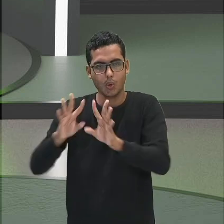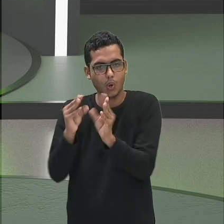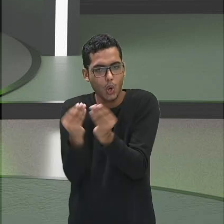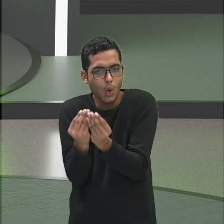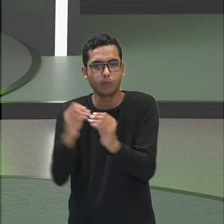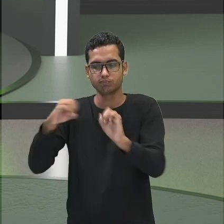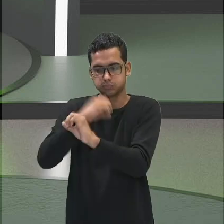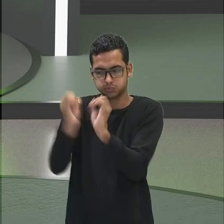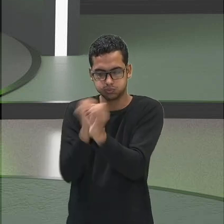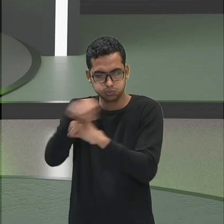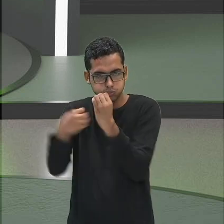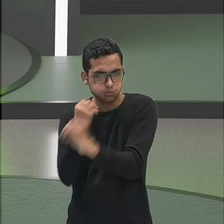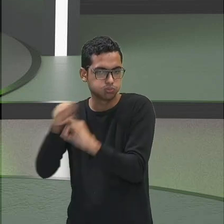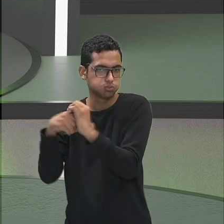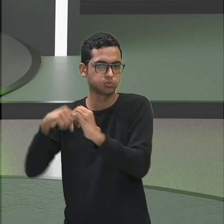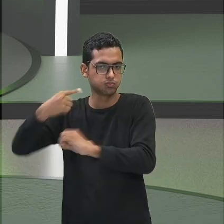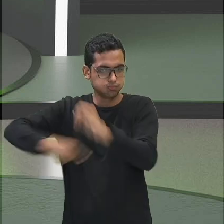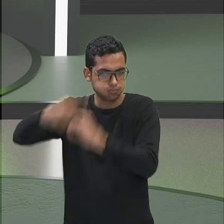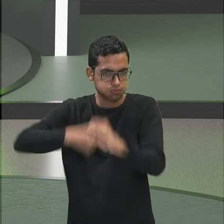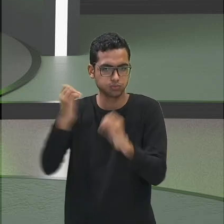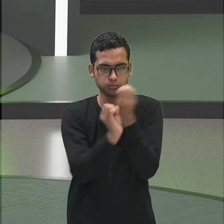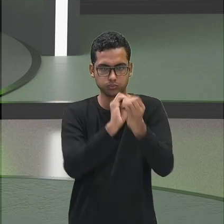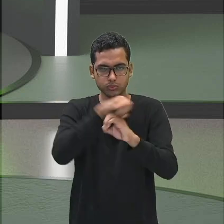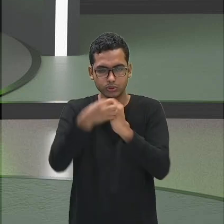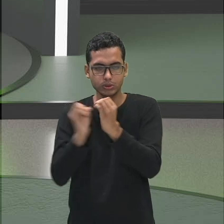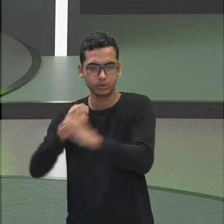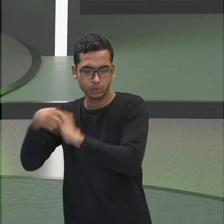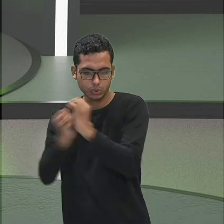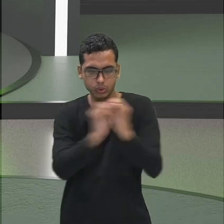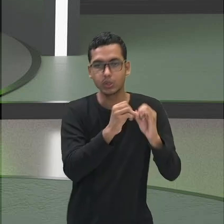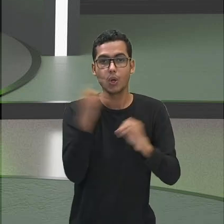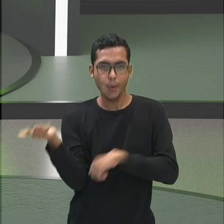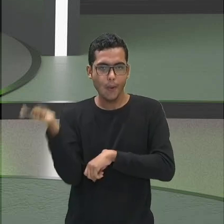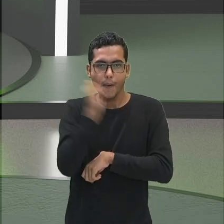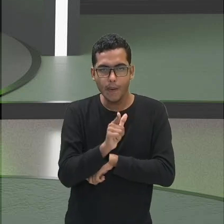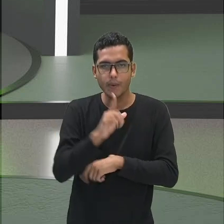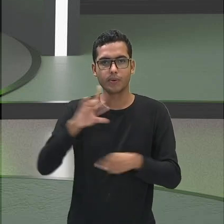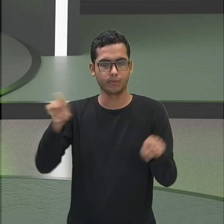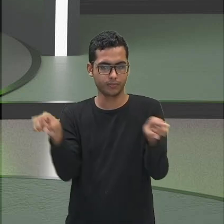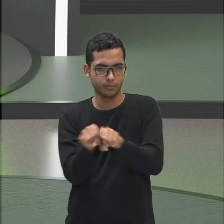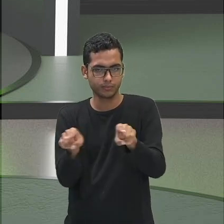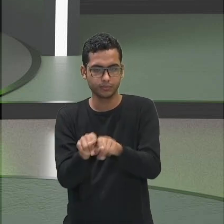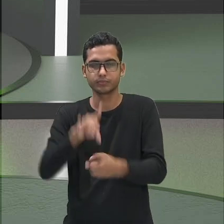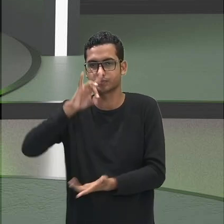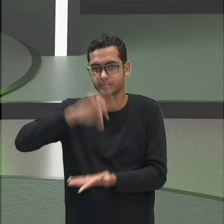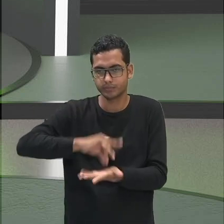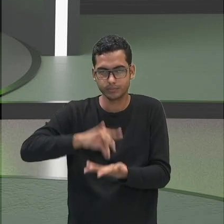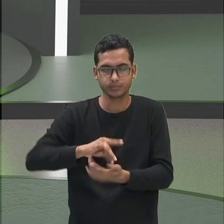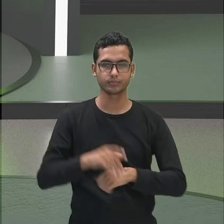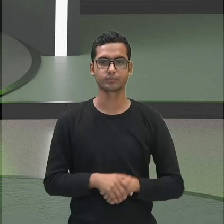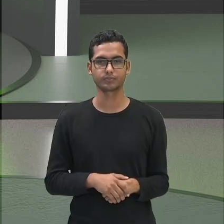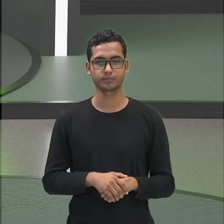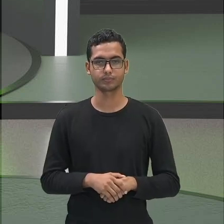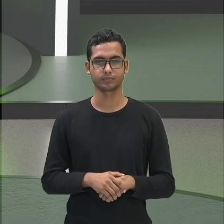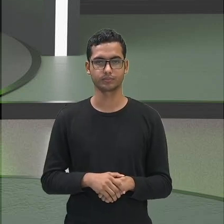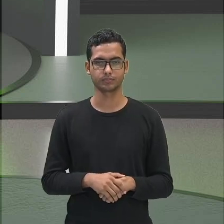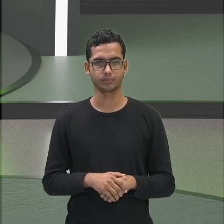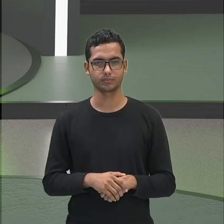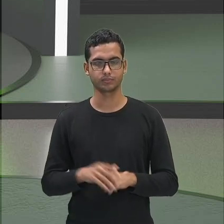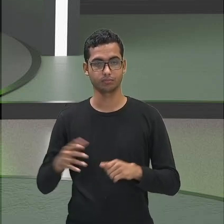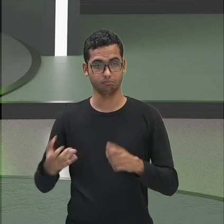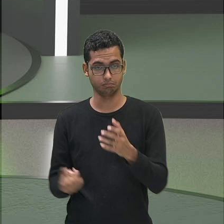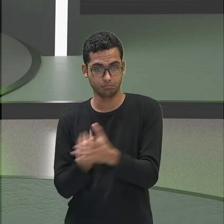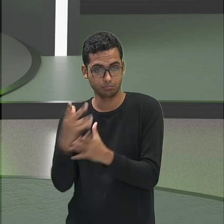os átomos das moléculas se colidem, quebrem as ligações para formar